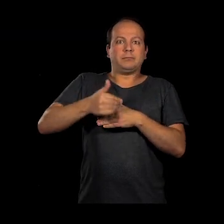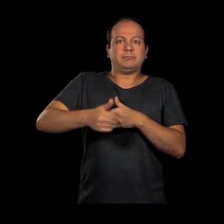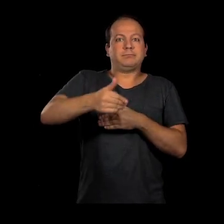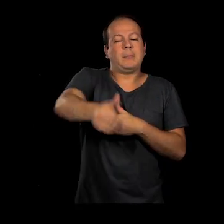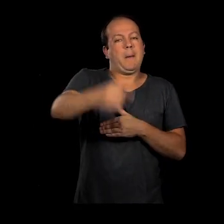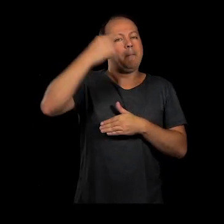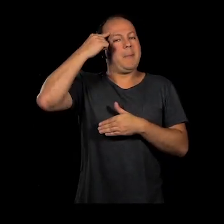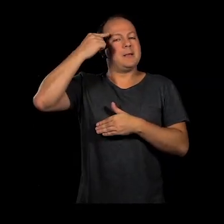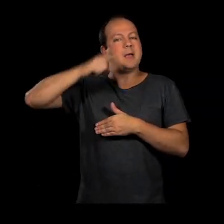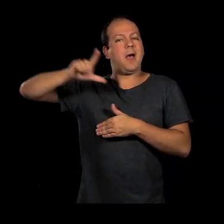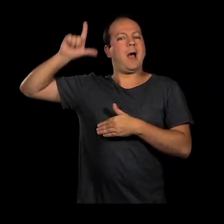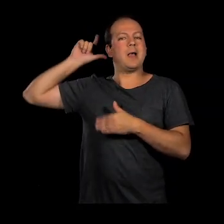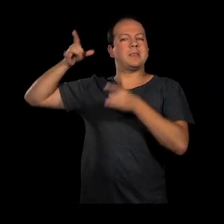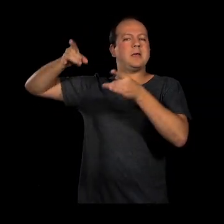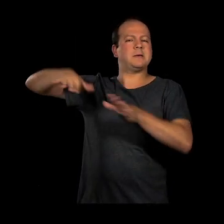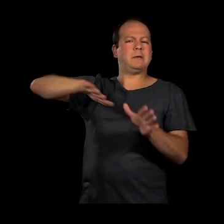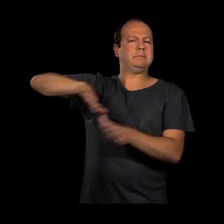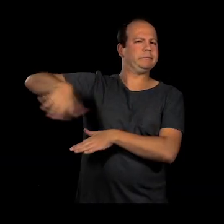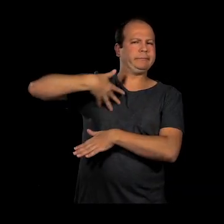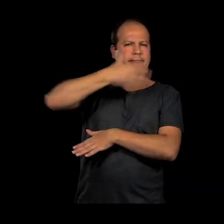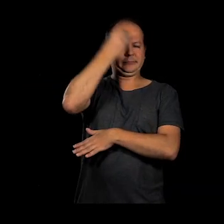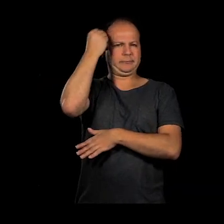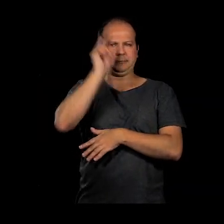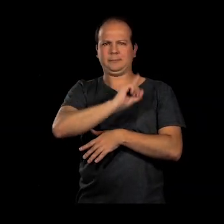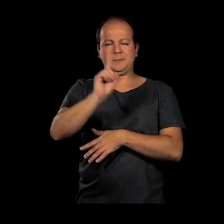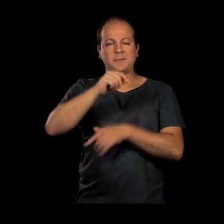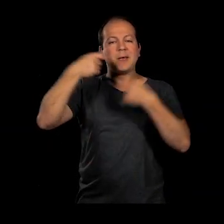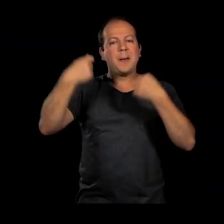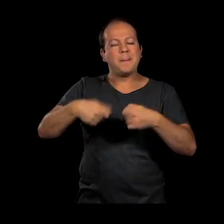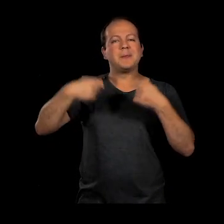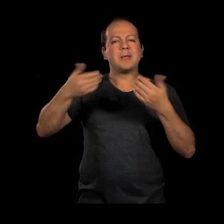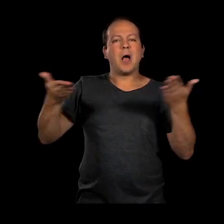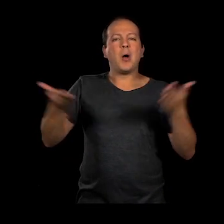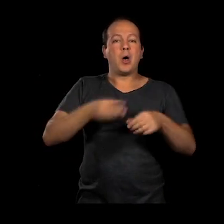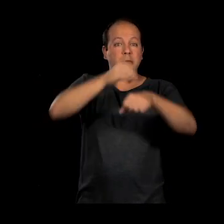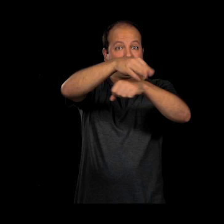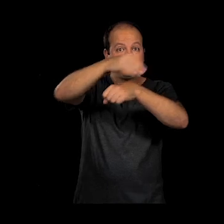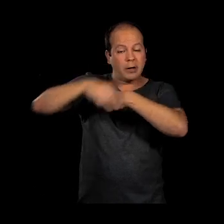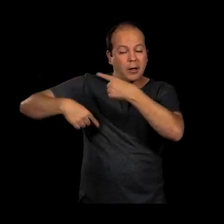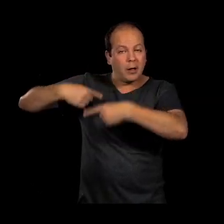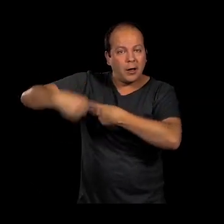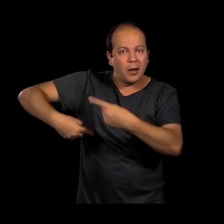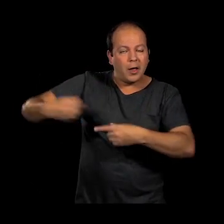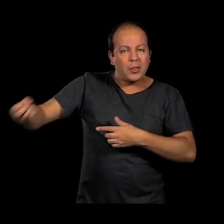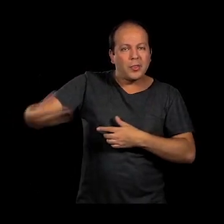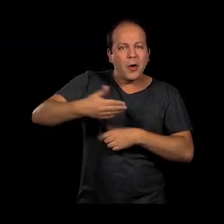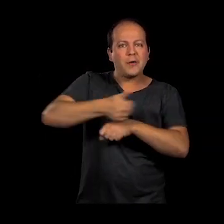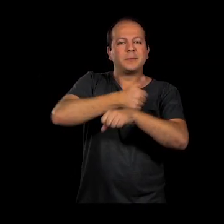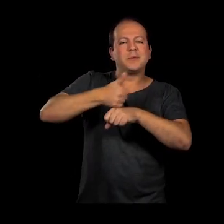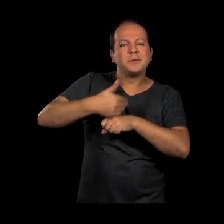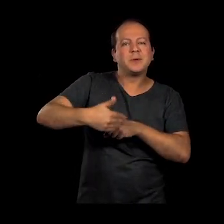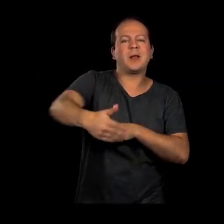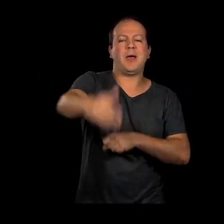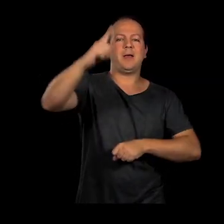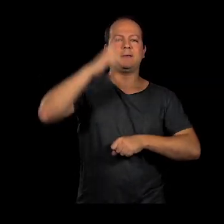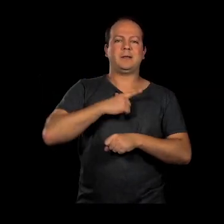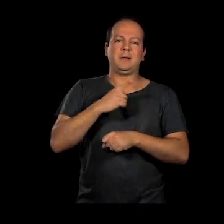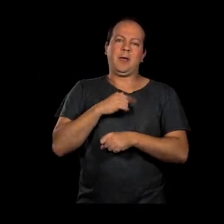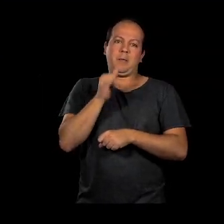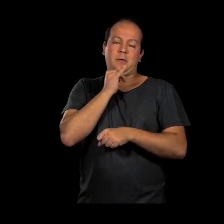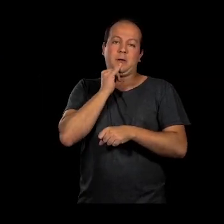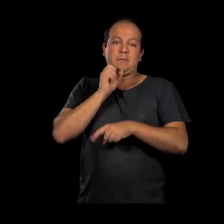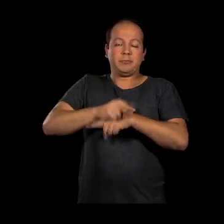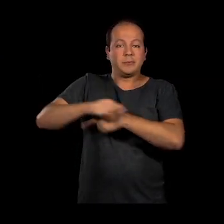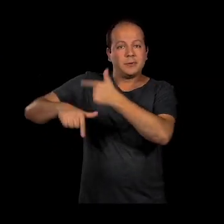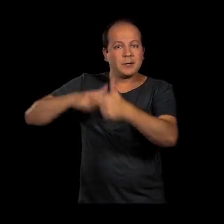para pensar em deixar isso de lado, porque se a gente não fomentar a nova geração, a gente pode pagar lá na frente como prestadores de serviço,